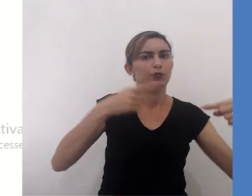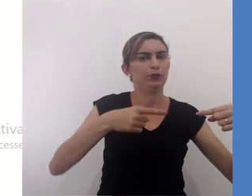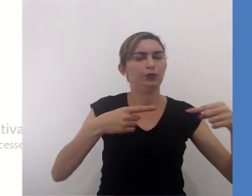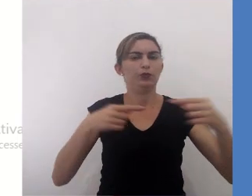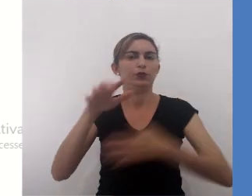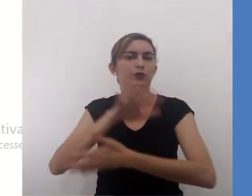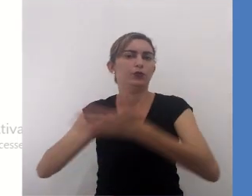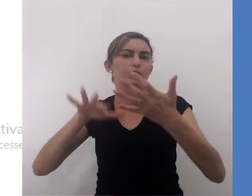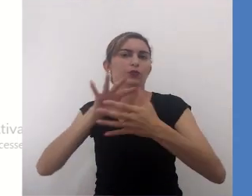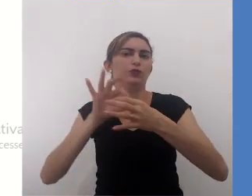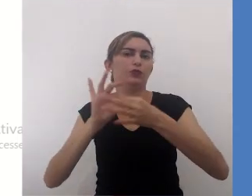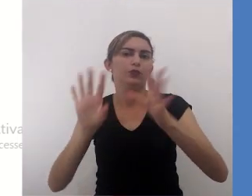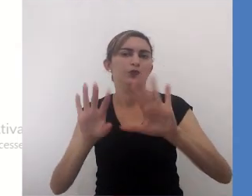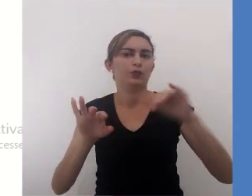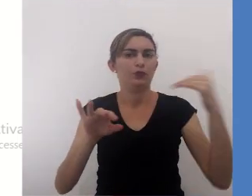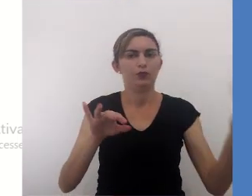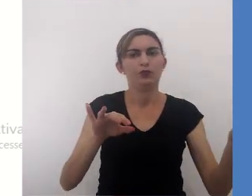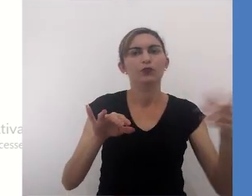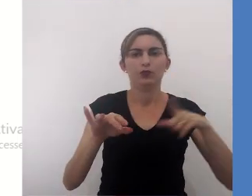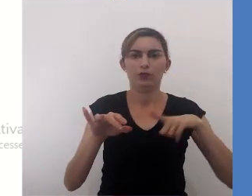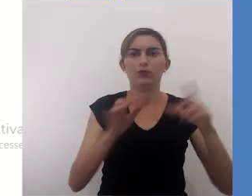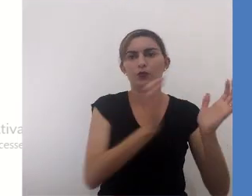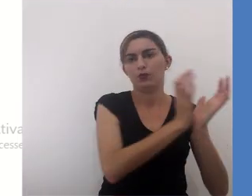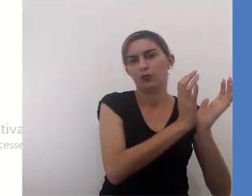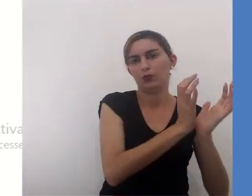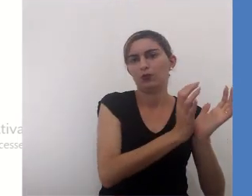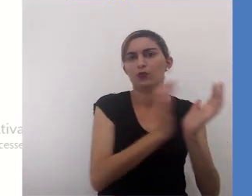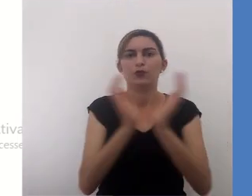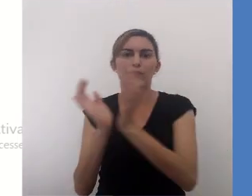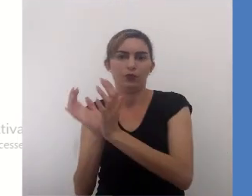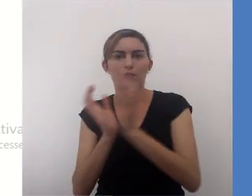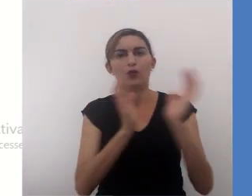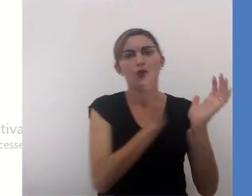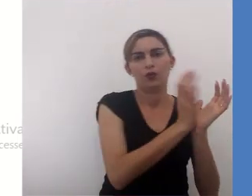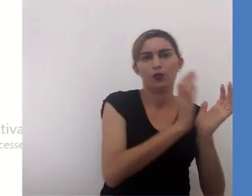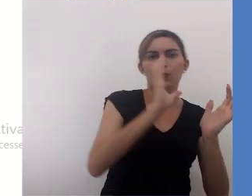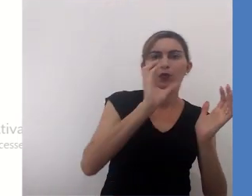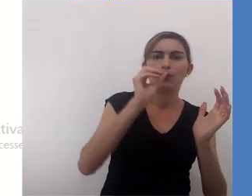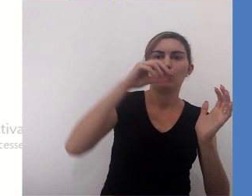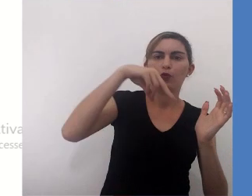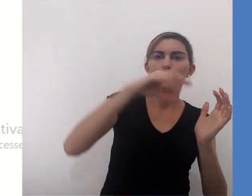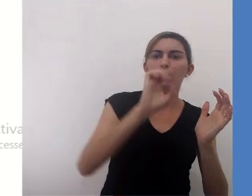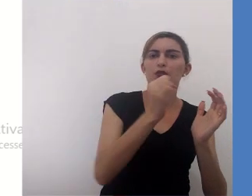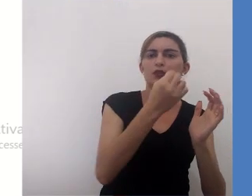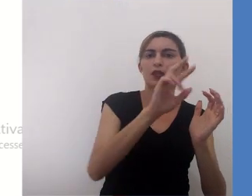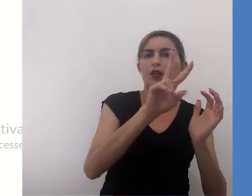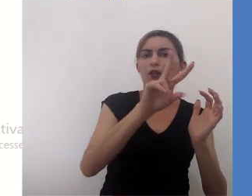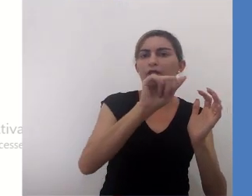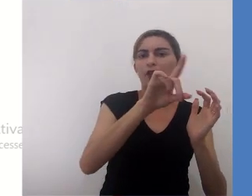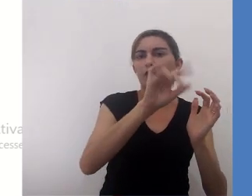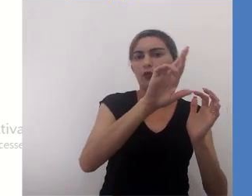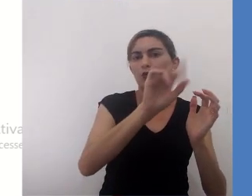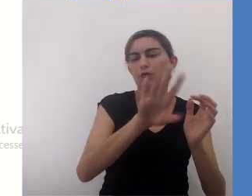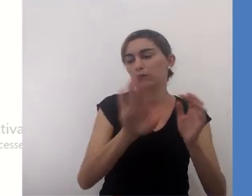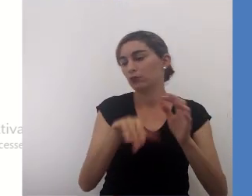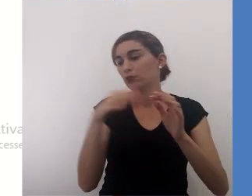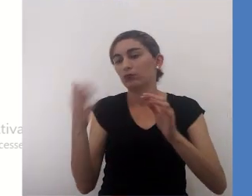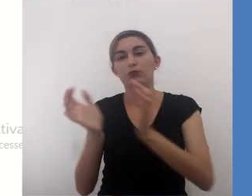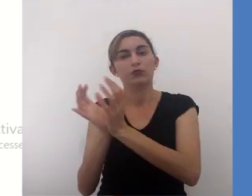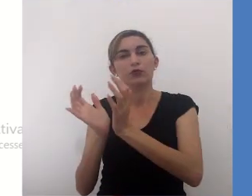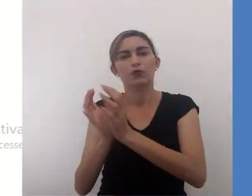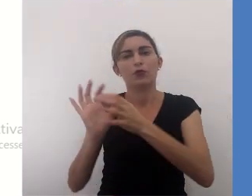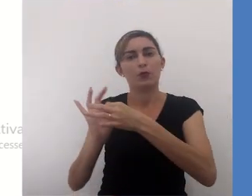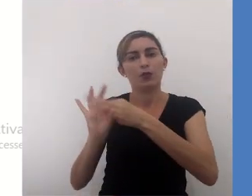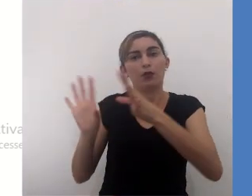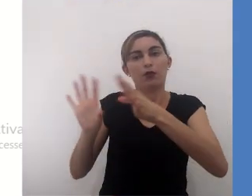revoluções liberais. De um lado vocês vão ter grupos conservadores. Do outro lado vocês vão